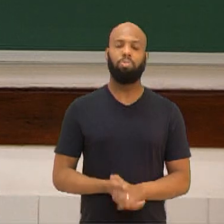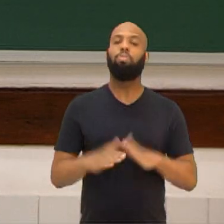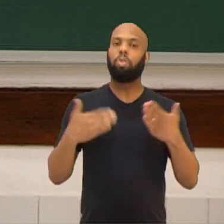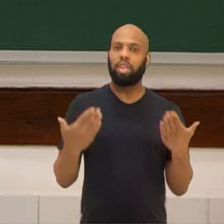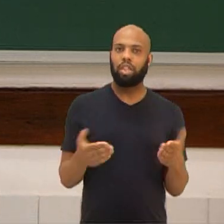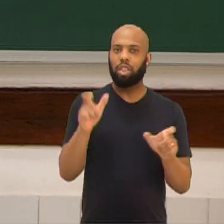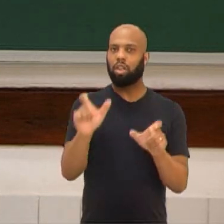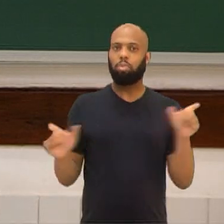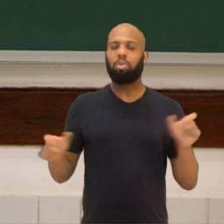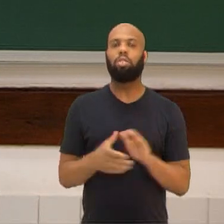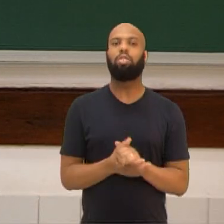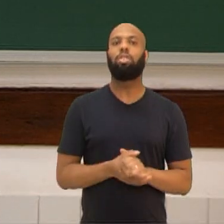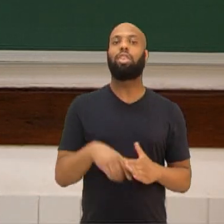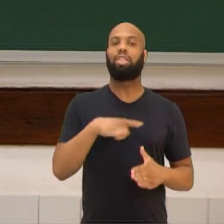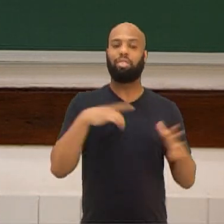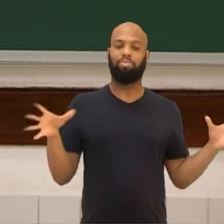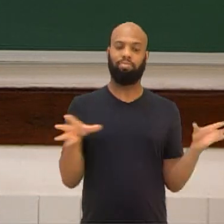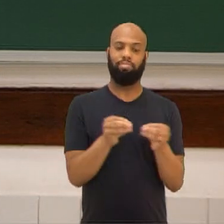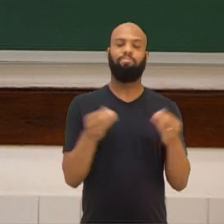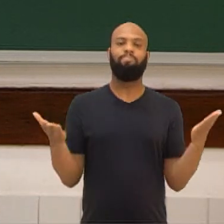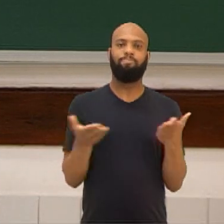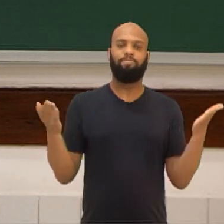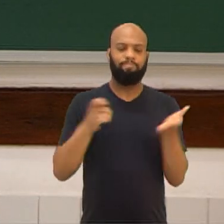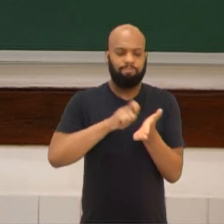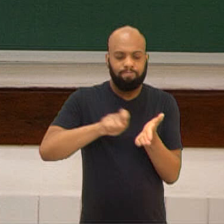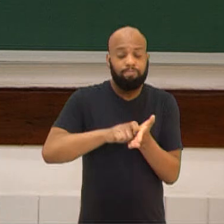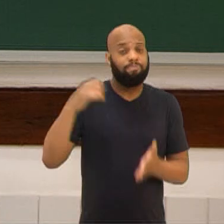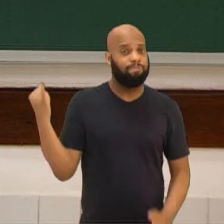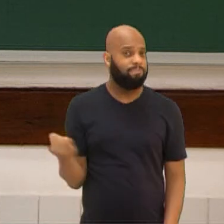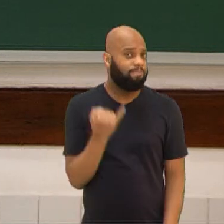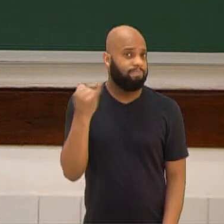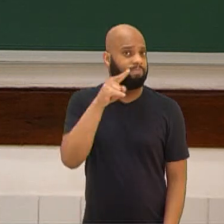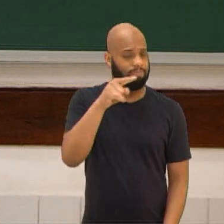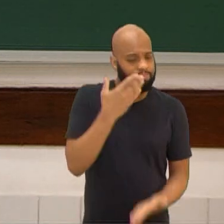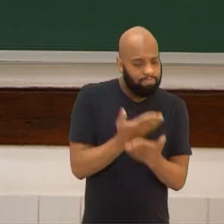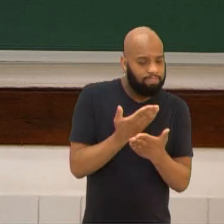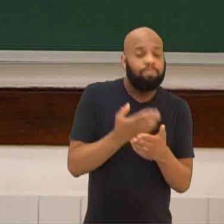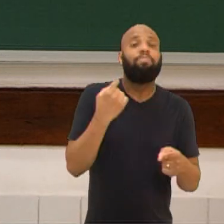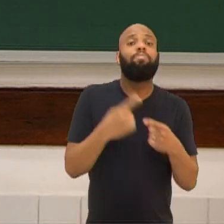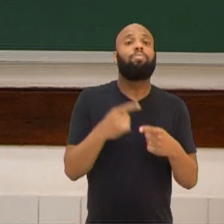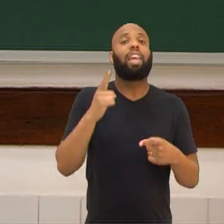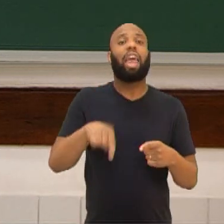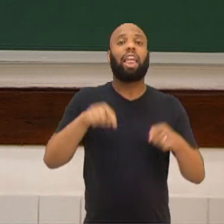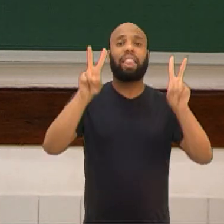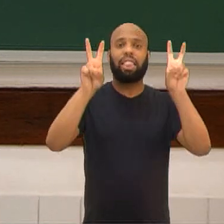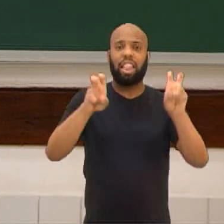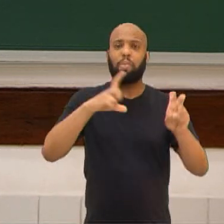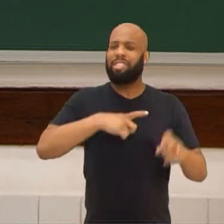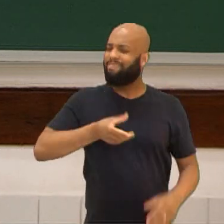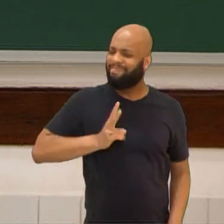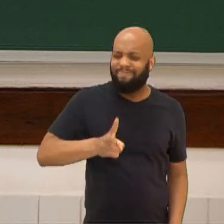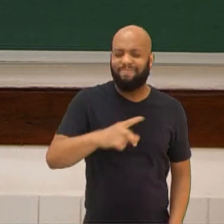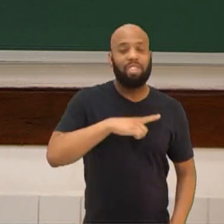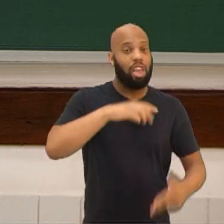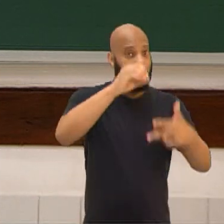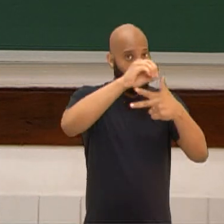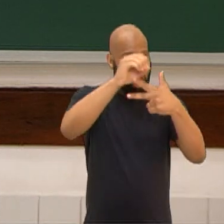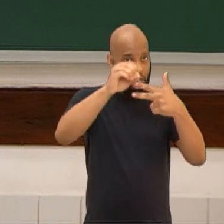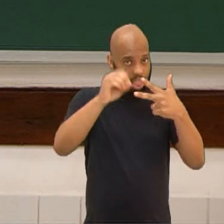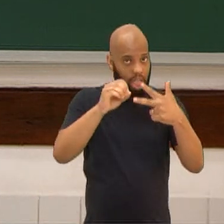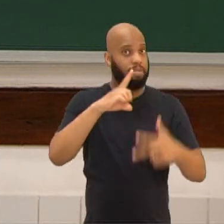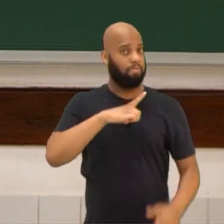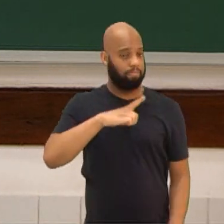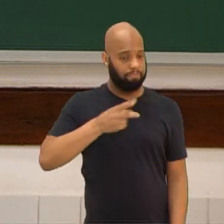Então, pessoal, esse resumo, essas anotações são bem importantes para vocês estudarem, principalmente num tema que cai muito no Enem, para quem está preocupado com o